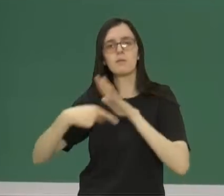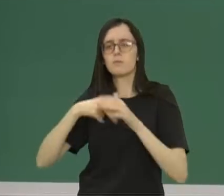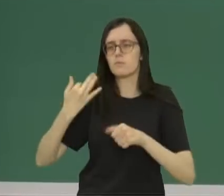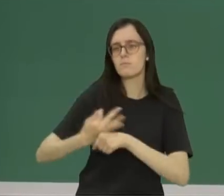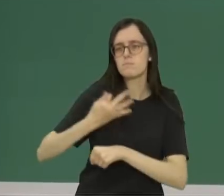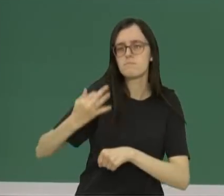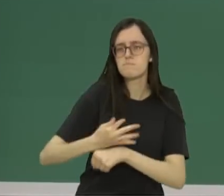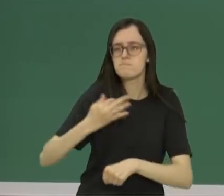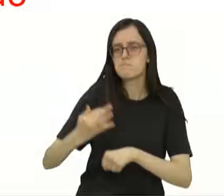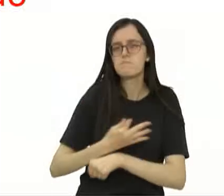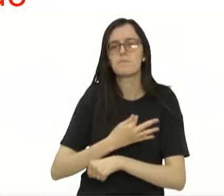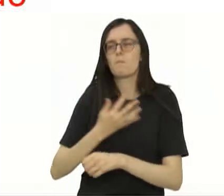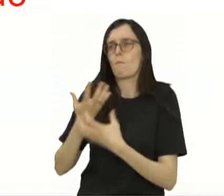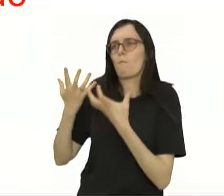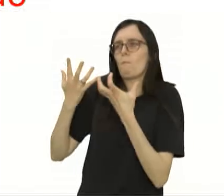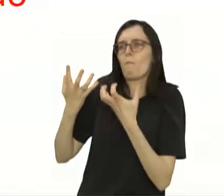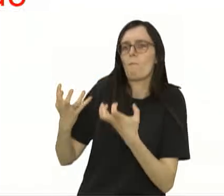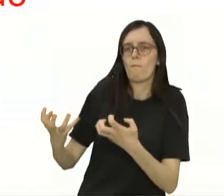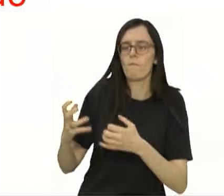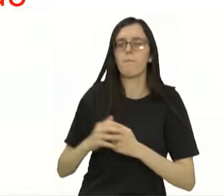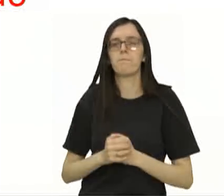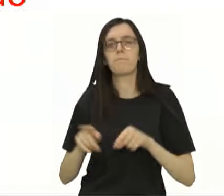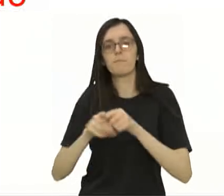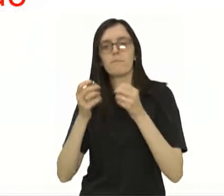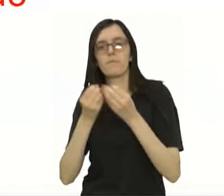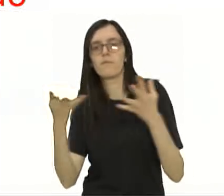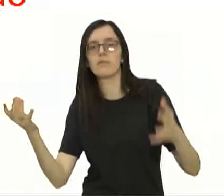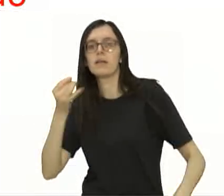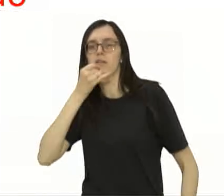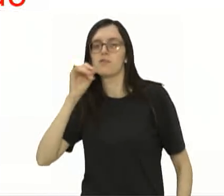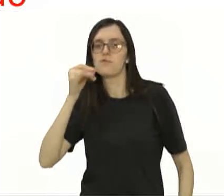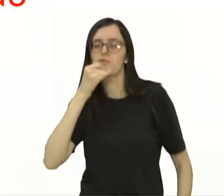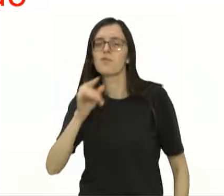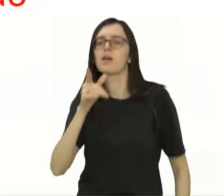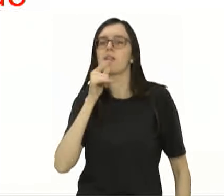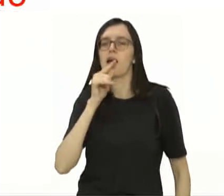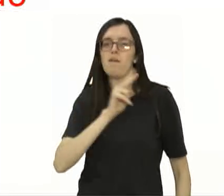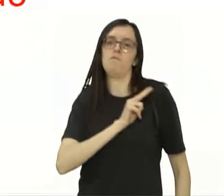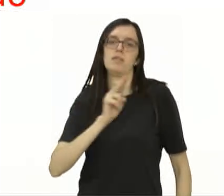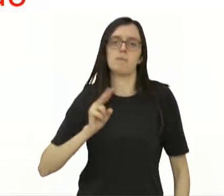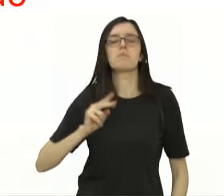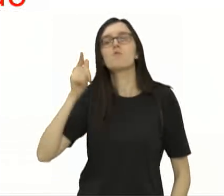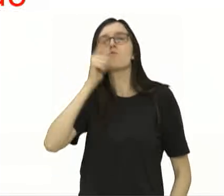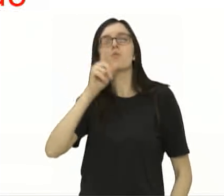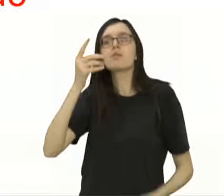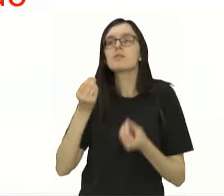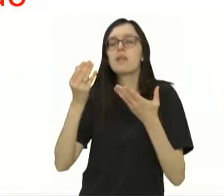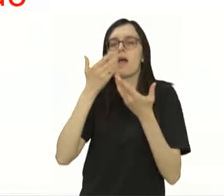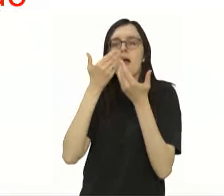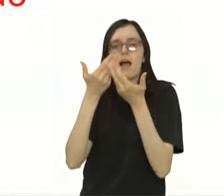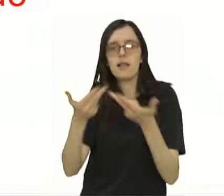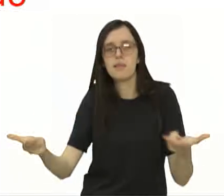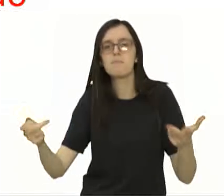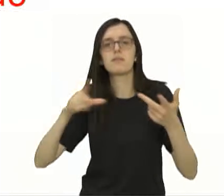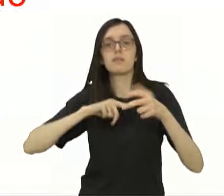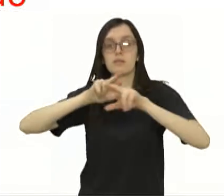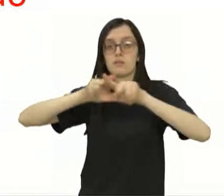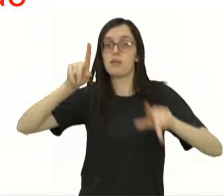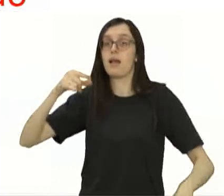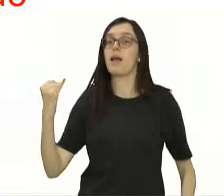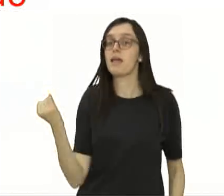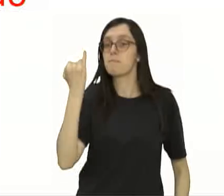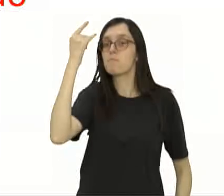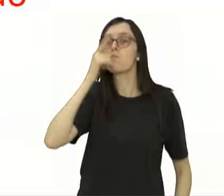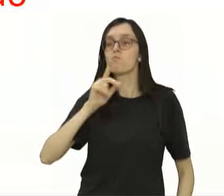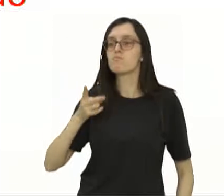resistência a estiagens prolongadas, podem fornecer energia, água e vitaminas, garantindo o suprimento de alimentos extremamente importantes